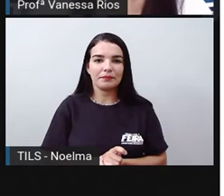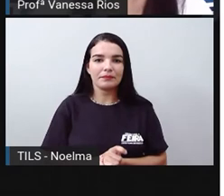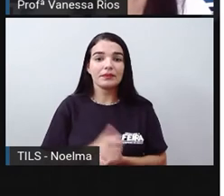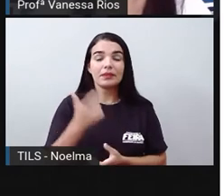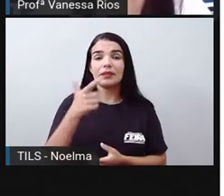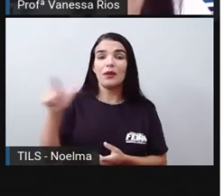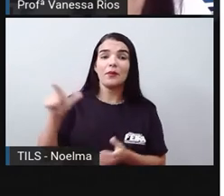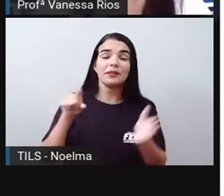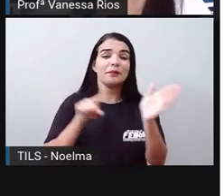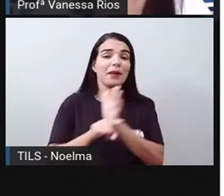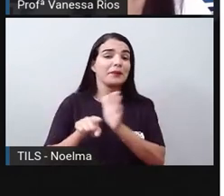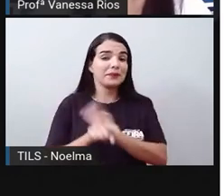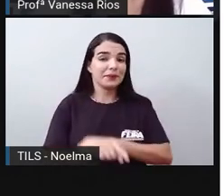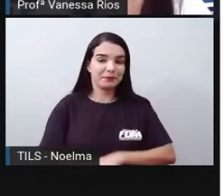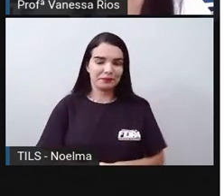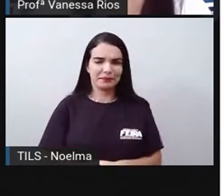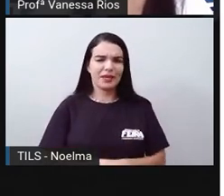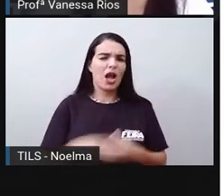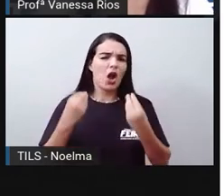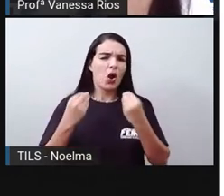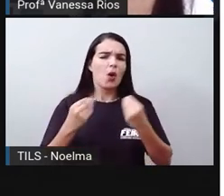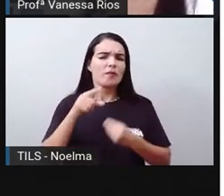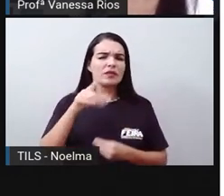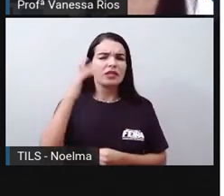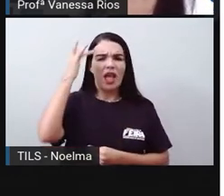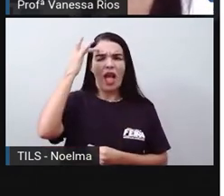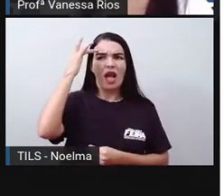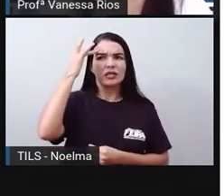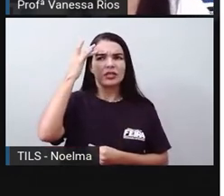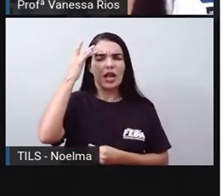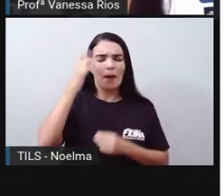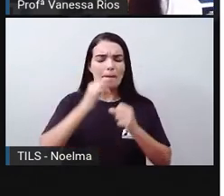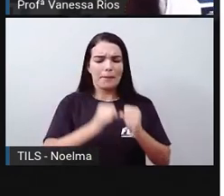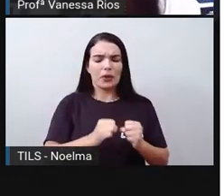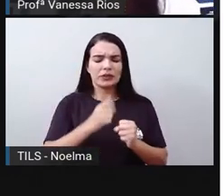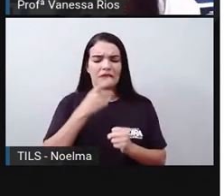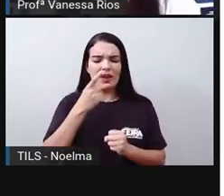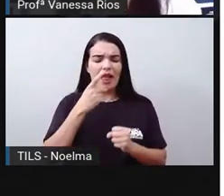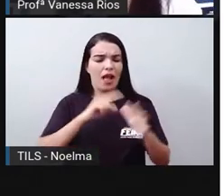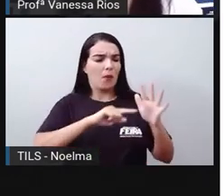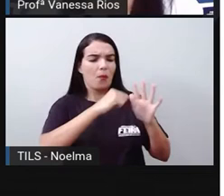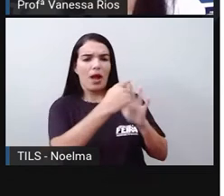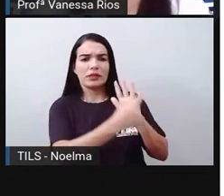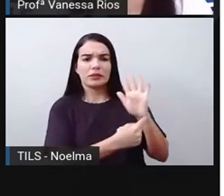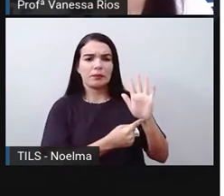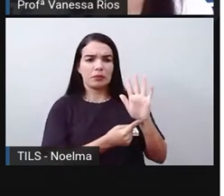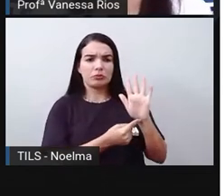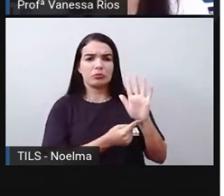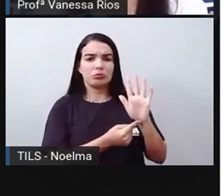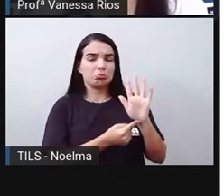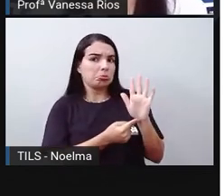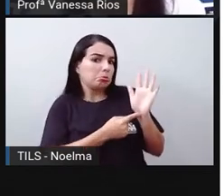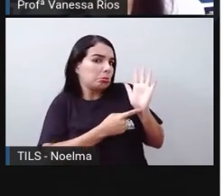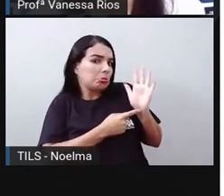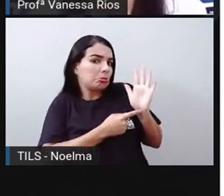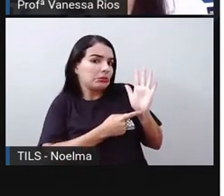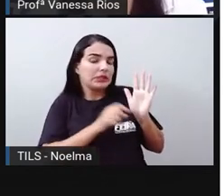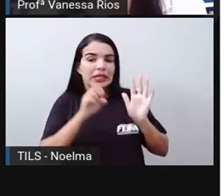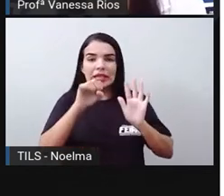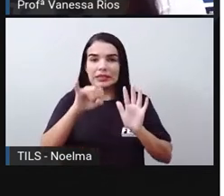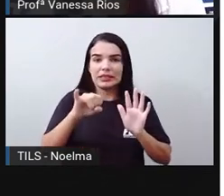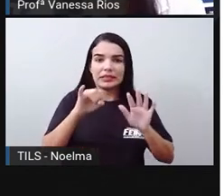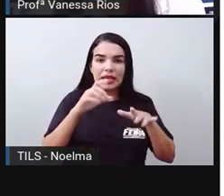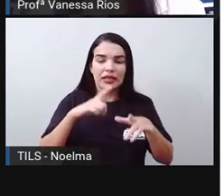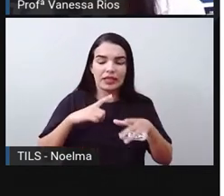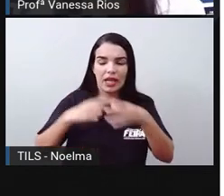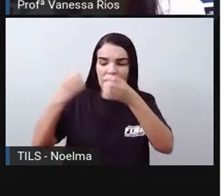E aí a Pró traz essa pergunta, como é que você acha que a gente pode falar com as mãos? Já que a Pró comentou, não é?